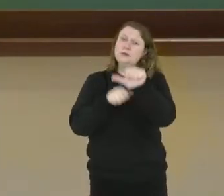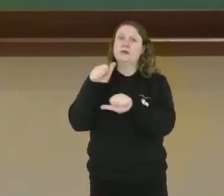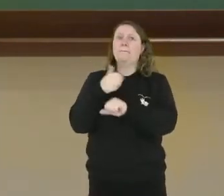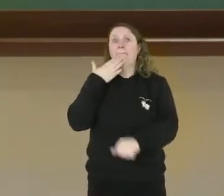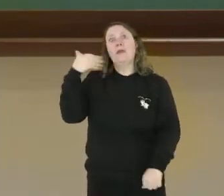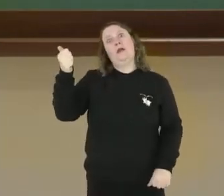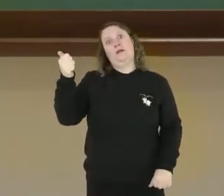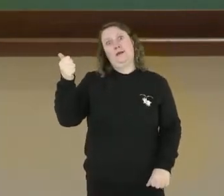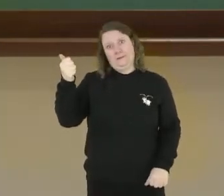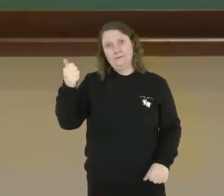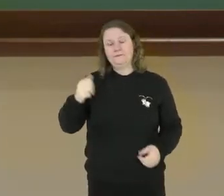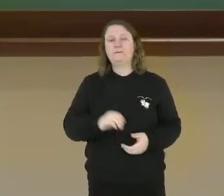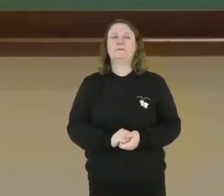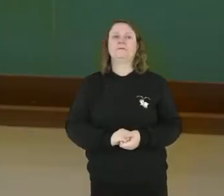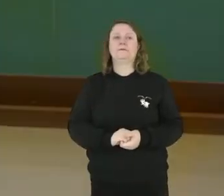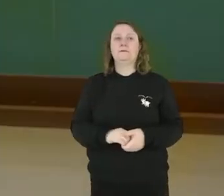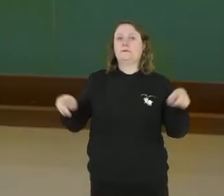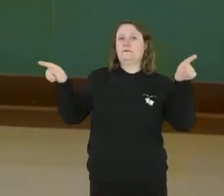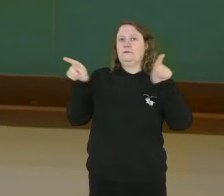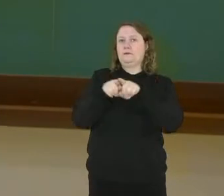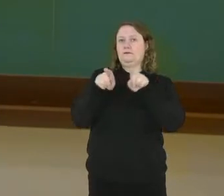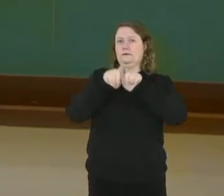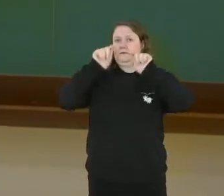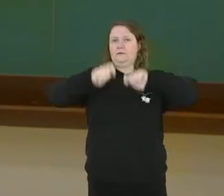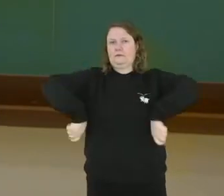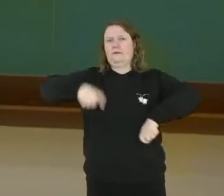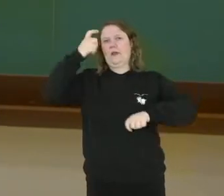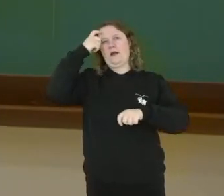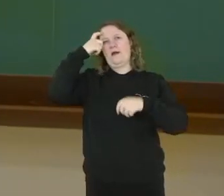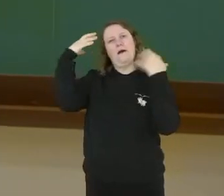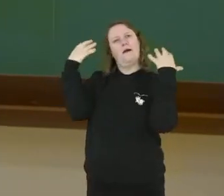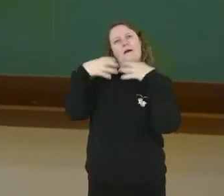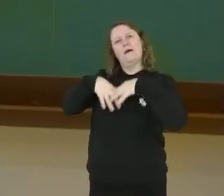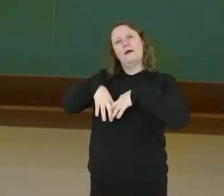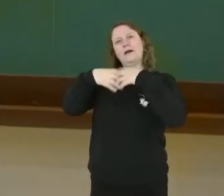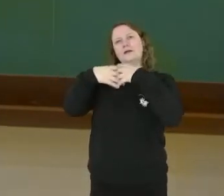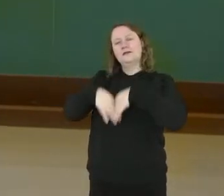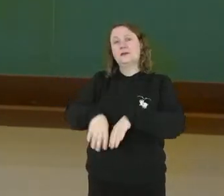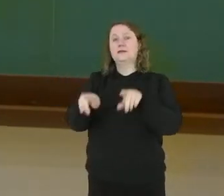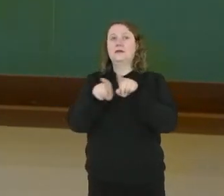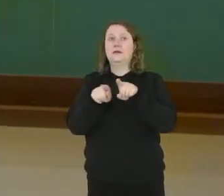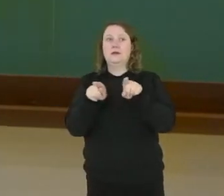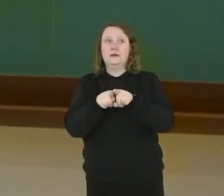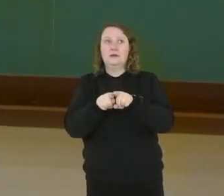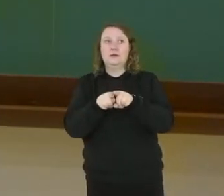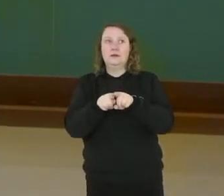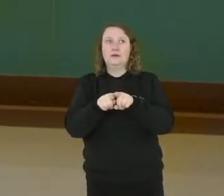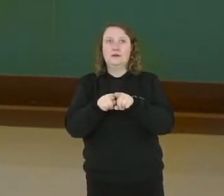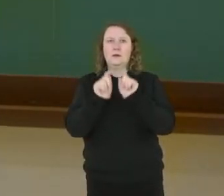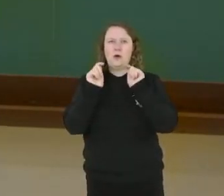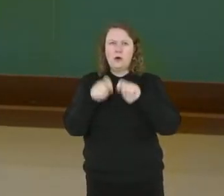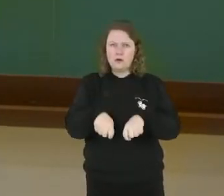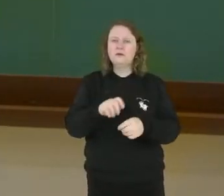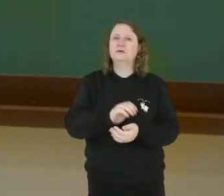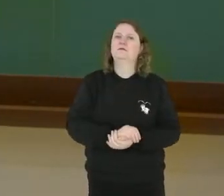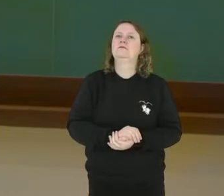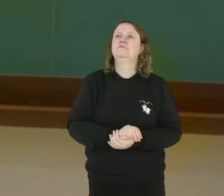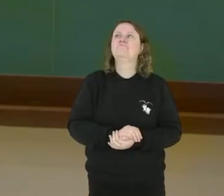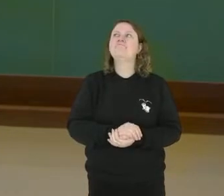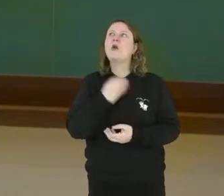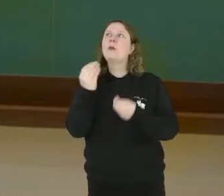isso. Também pode ser jogos de reflexão. Ele pode puxar uma reflexão para você, se refletir